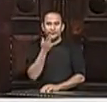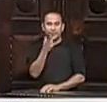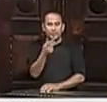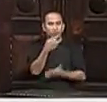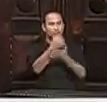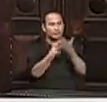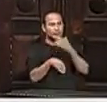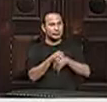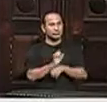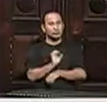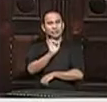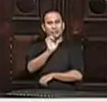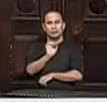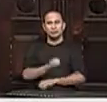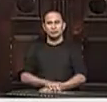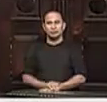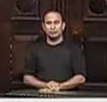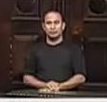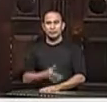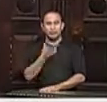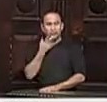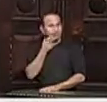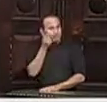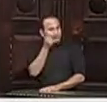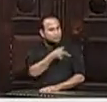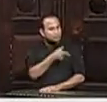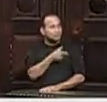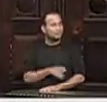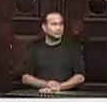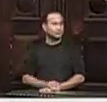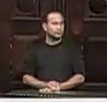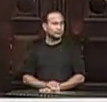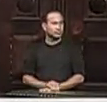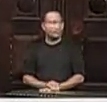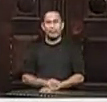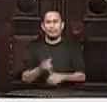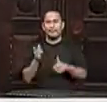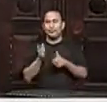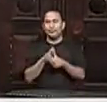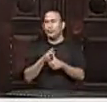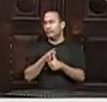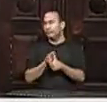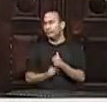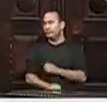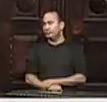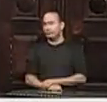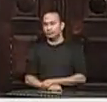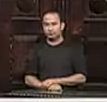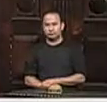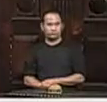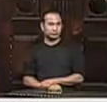Estado, me chamaram a atenção. Primeiro,